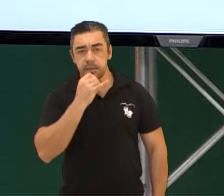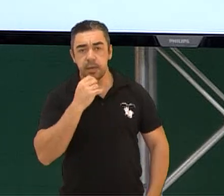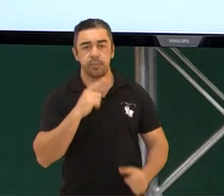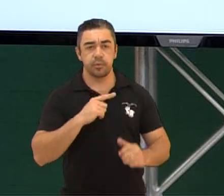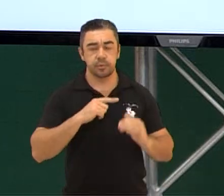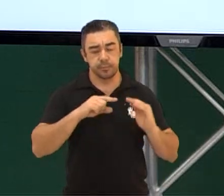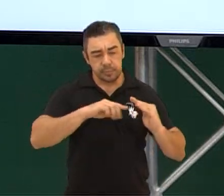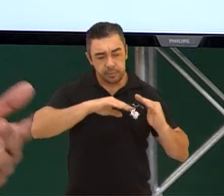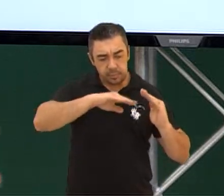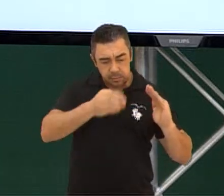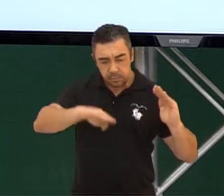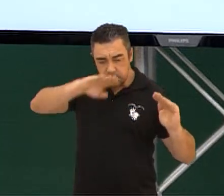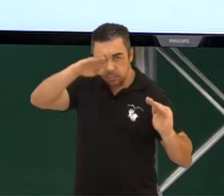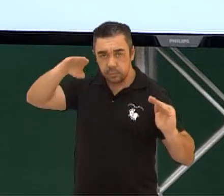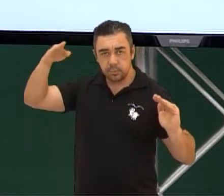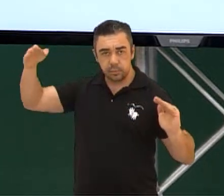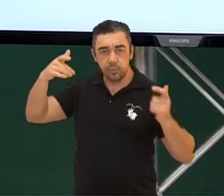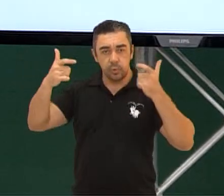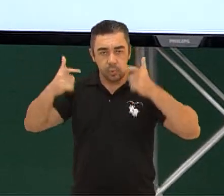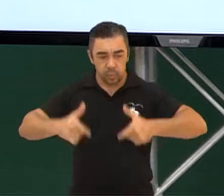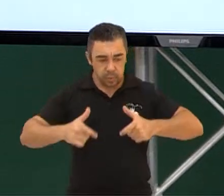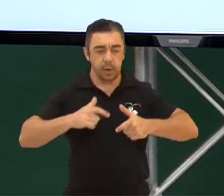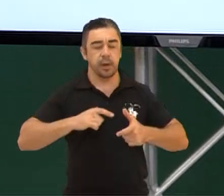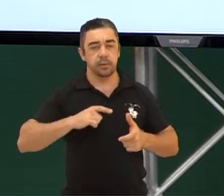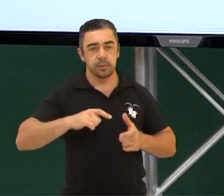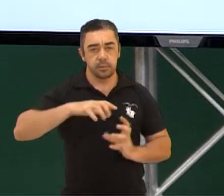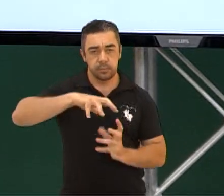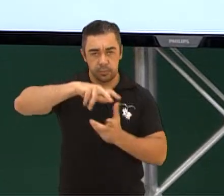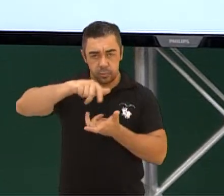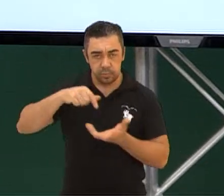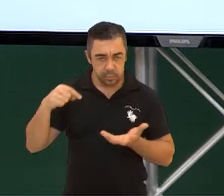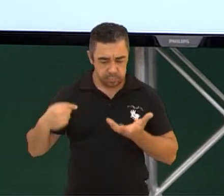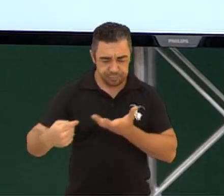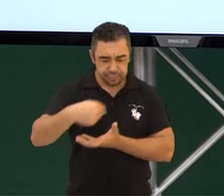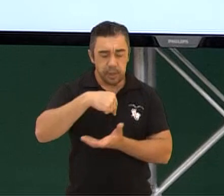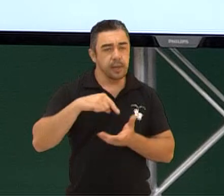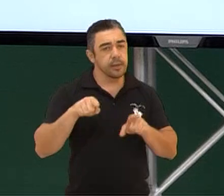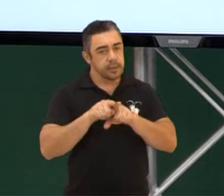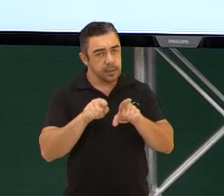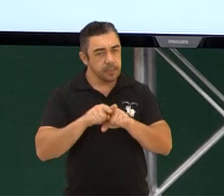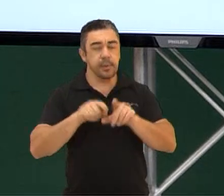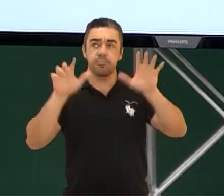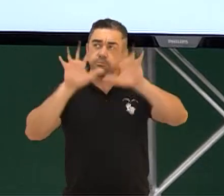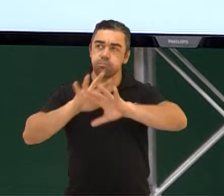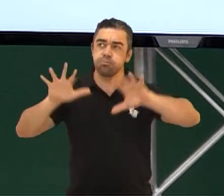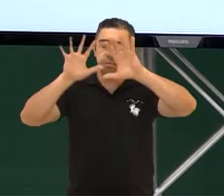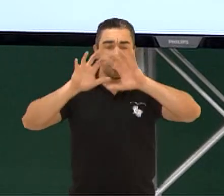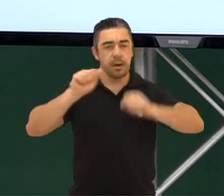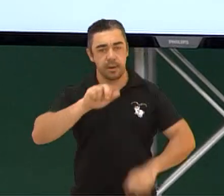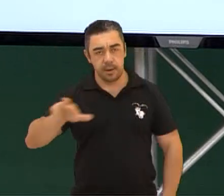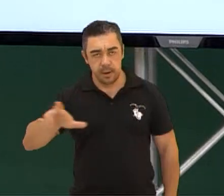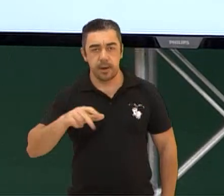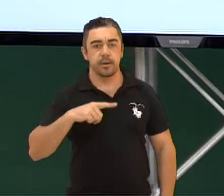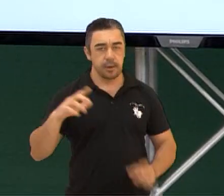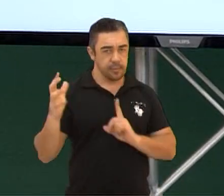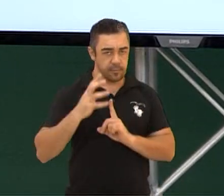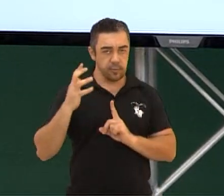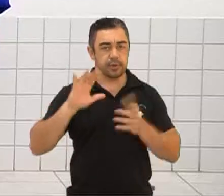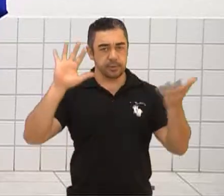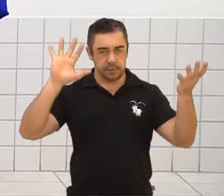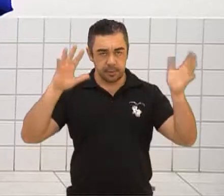a altitude, né? A professora comentou aqui as massas de ar, né? E entre outros elementos importantes aí, né? Os fatores que influenciam no